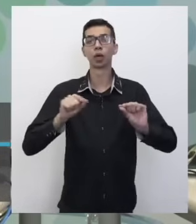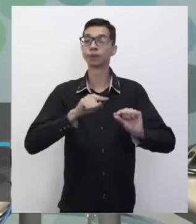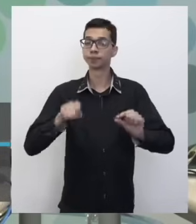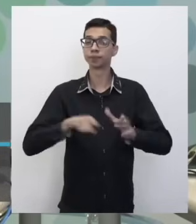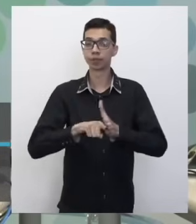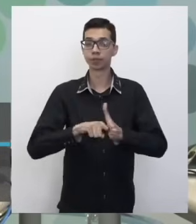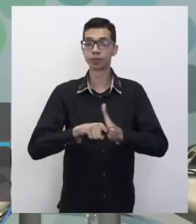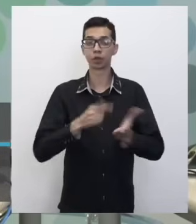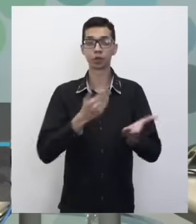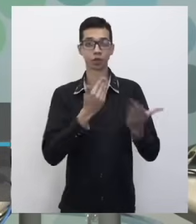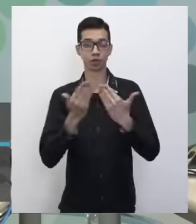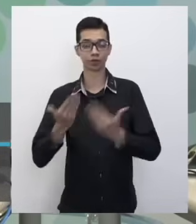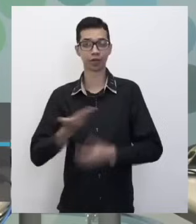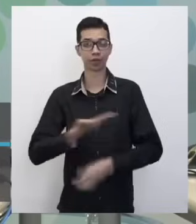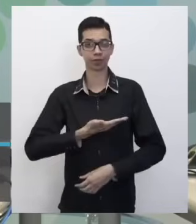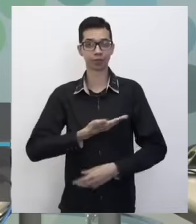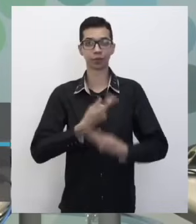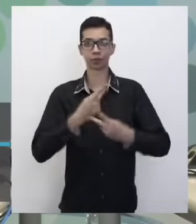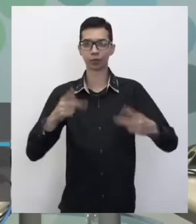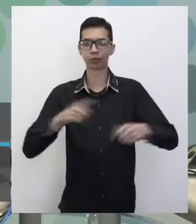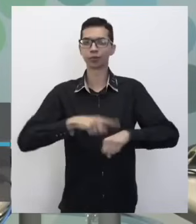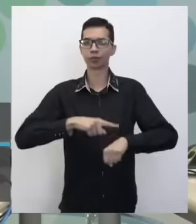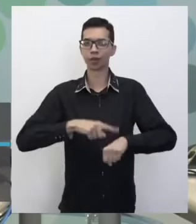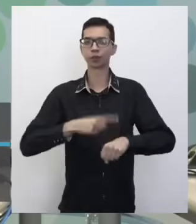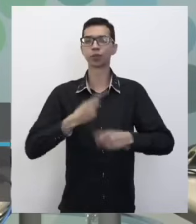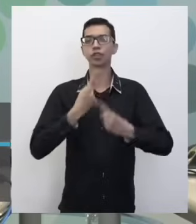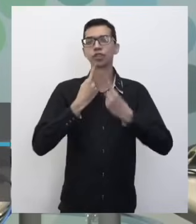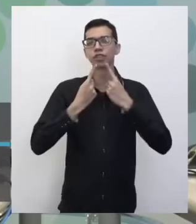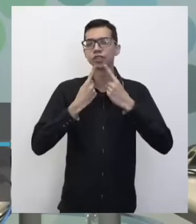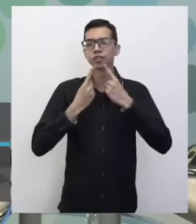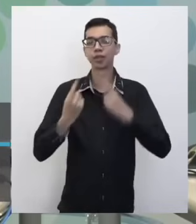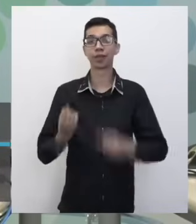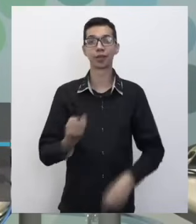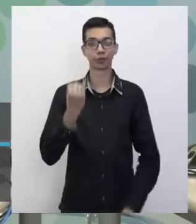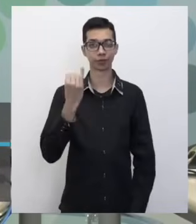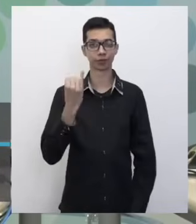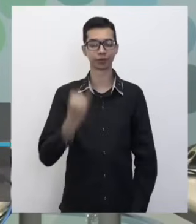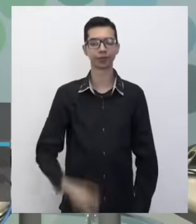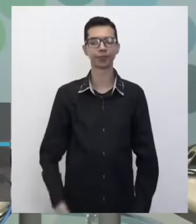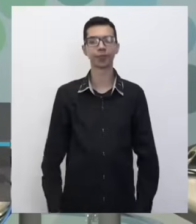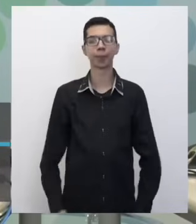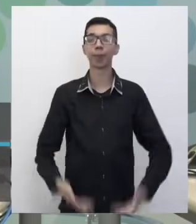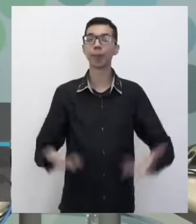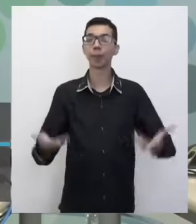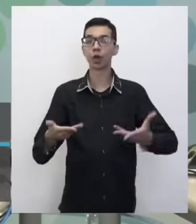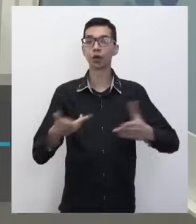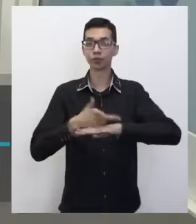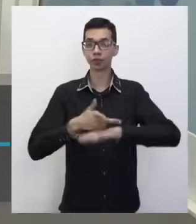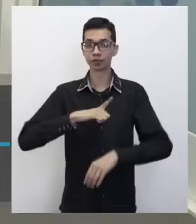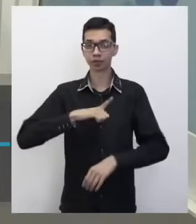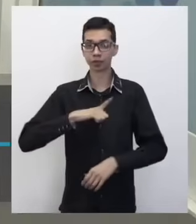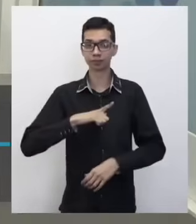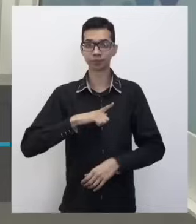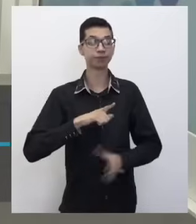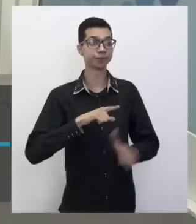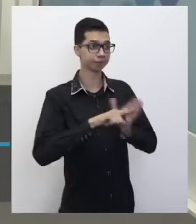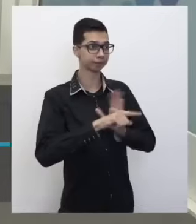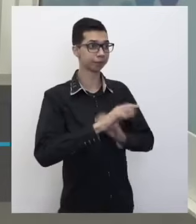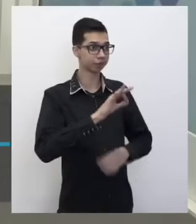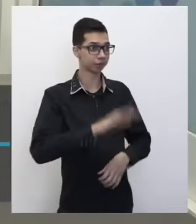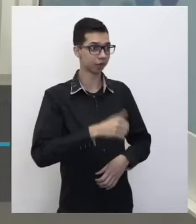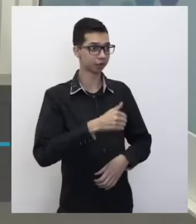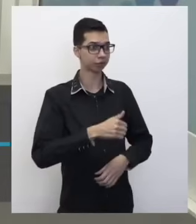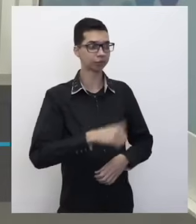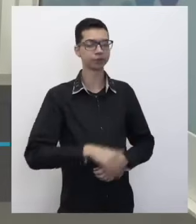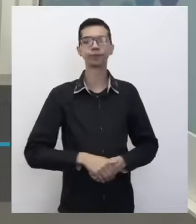colegas. Esse é um momento de diálogo, é um momento muito, muito importante. E agora nós temos um vídeo, né, professor? Mas aí vamos assistir um vídeo aí